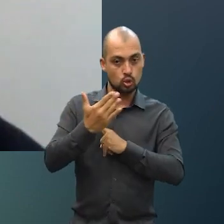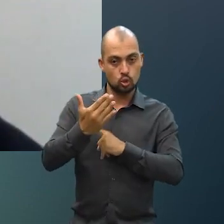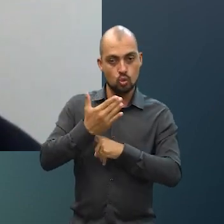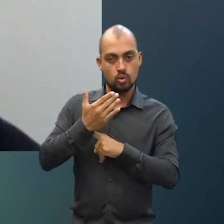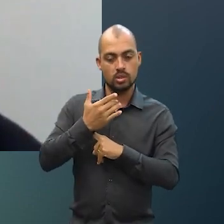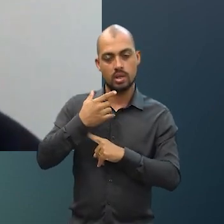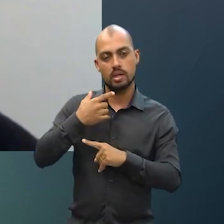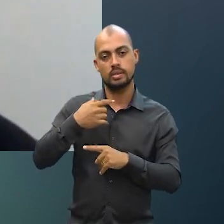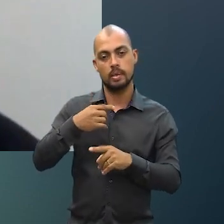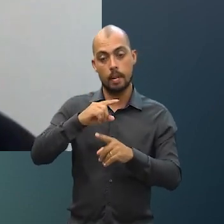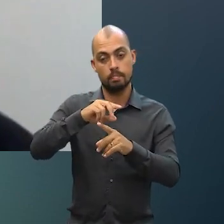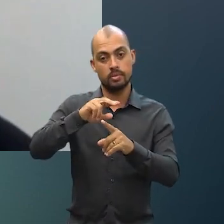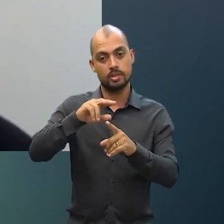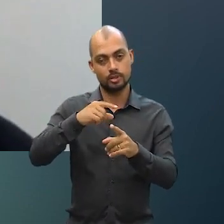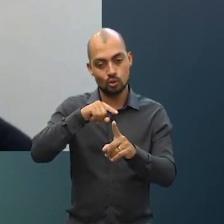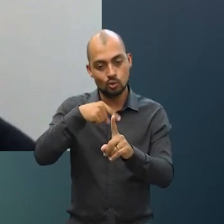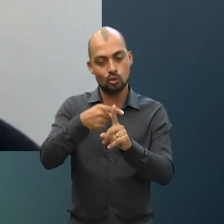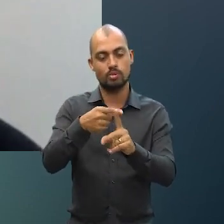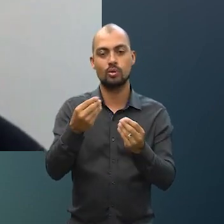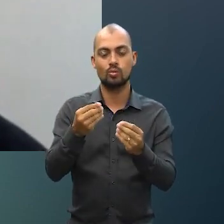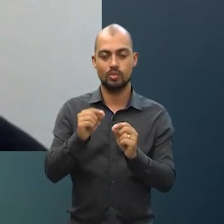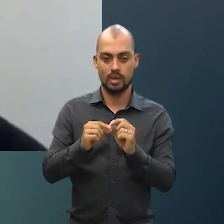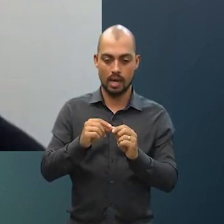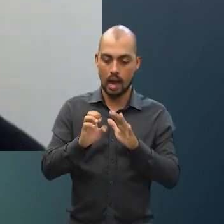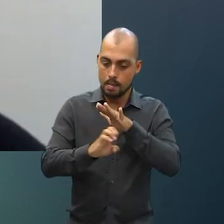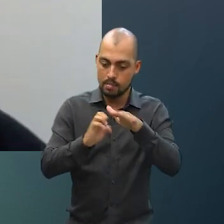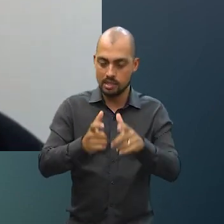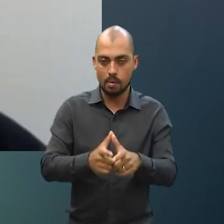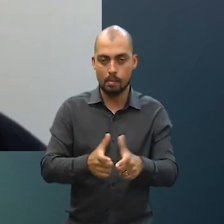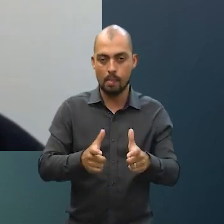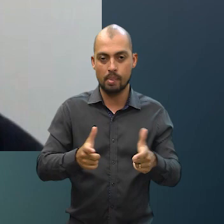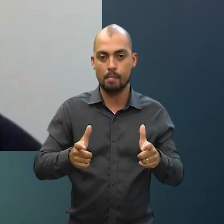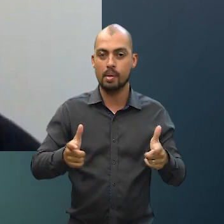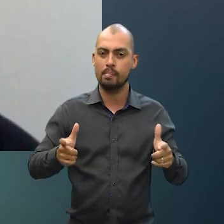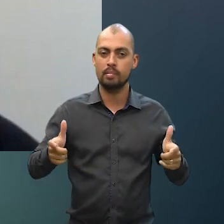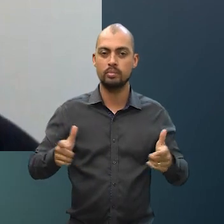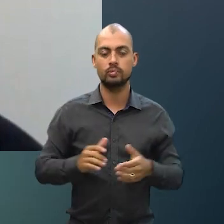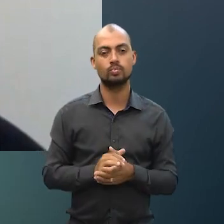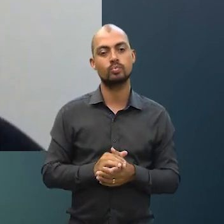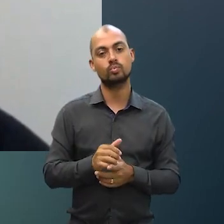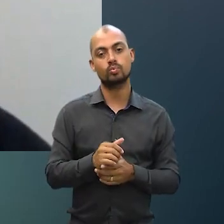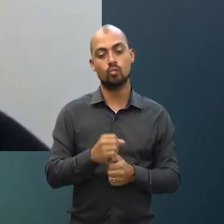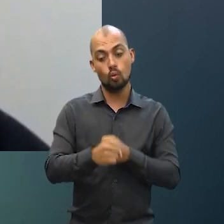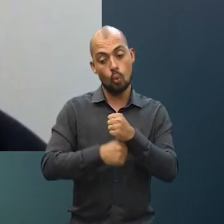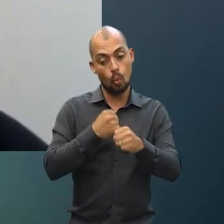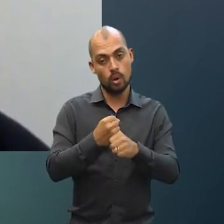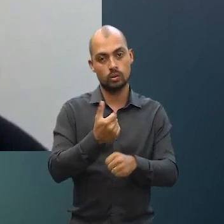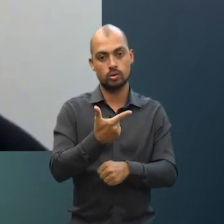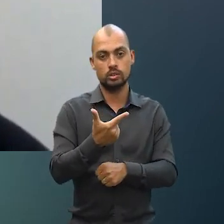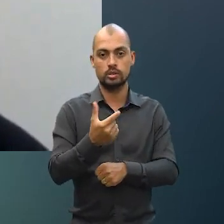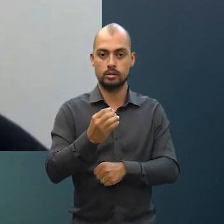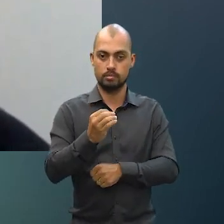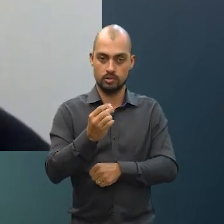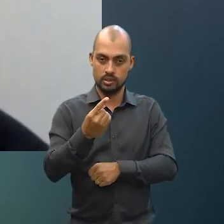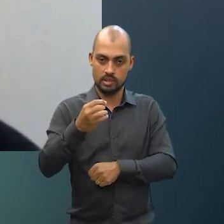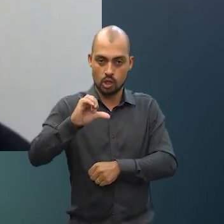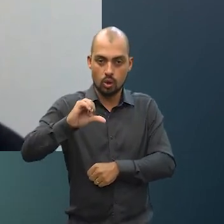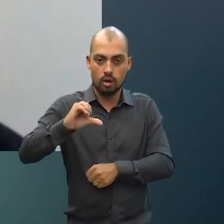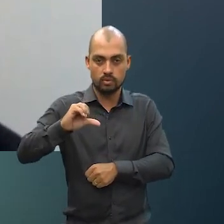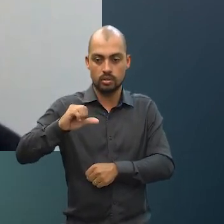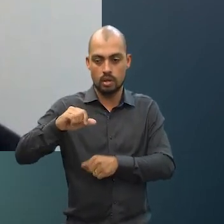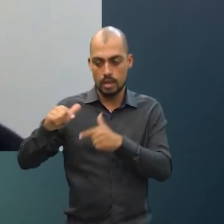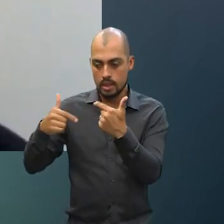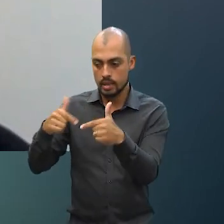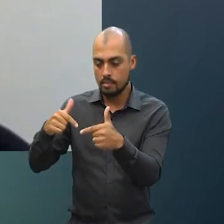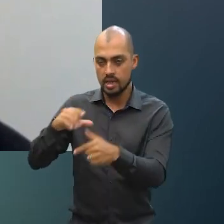tem somado para o crescimento do negócio. Tanto é que, até o final de 2019, nós estávamos em 3 cidades, agora nós já